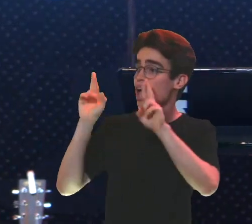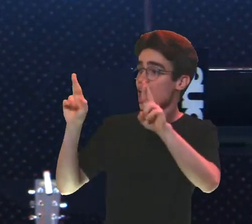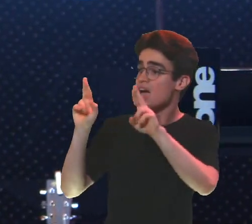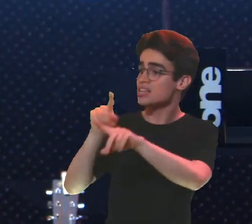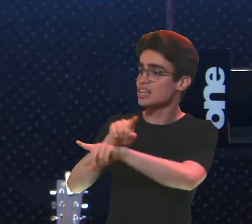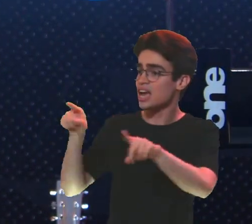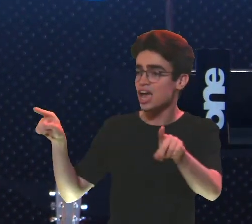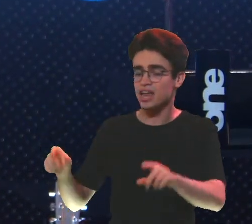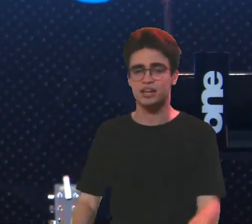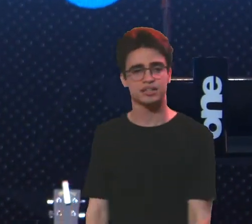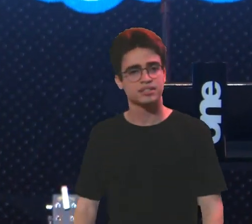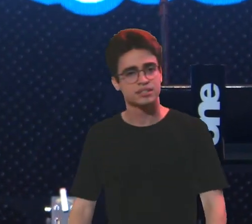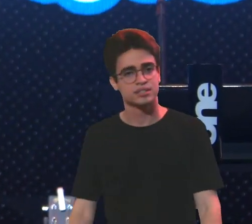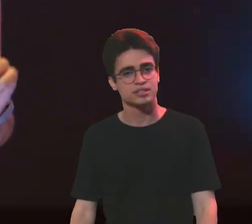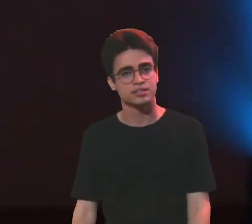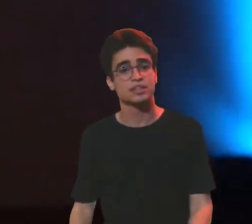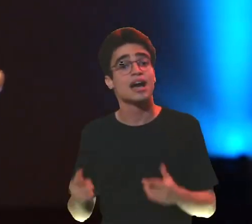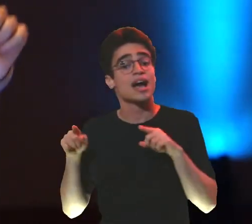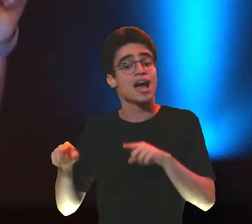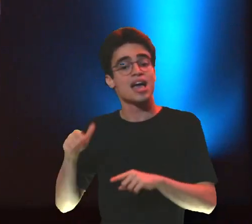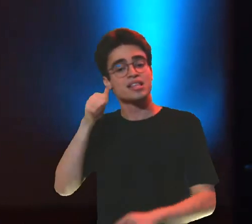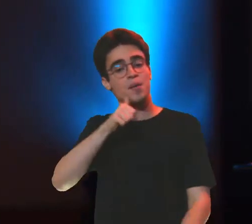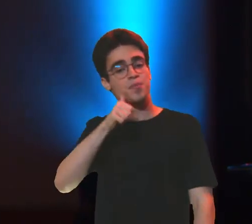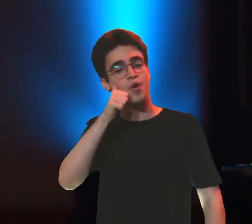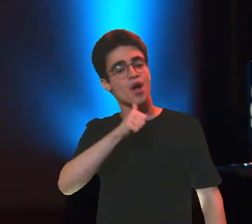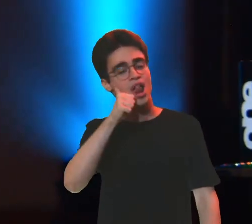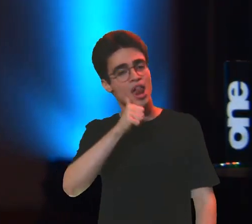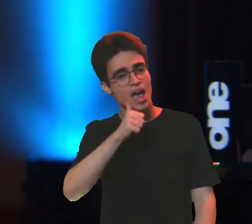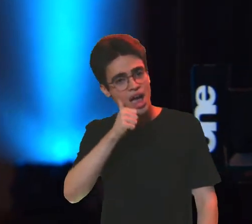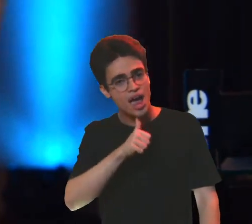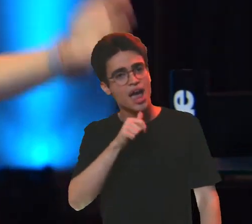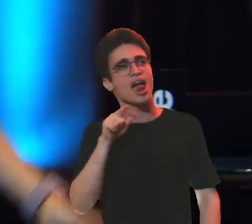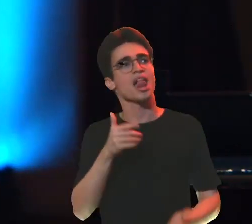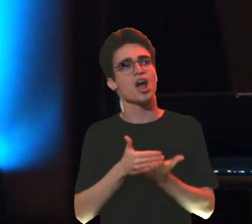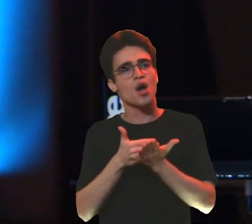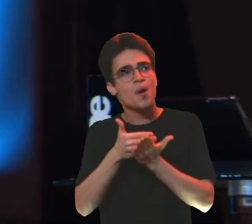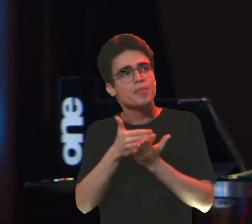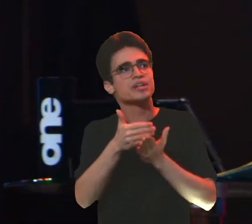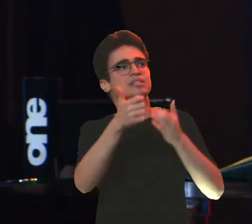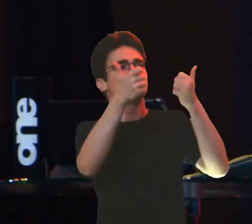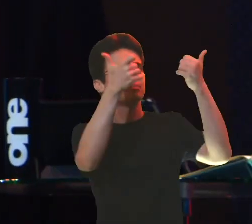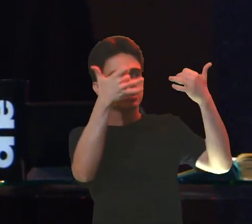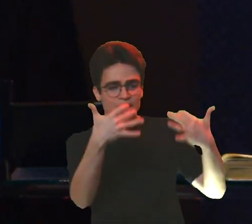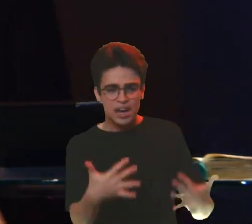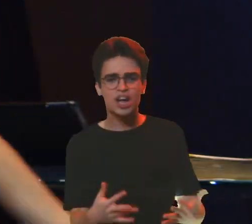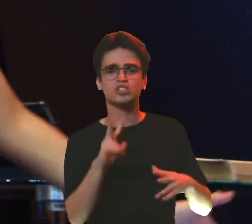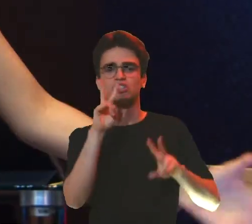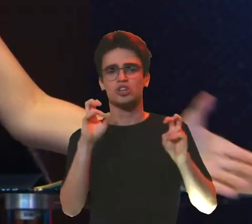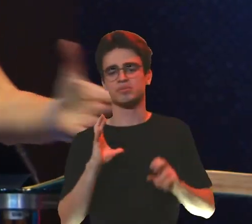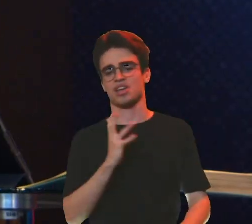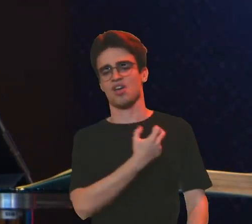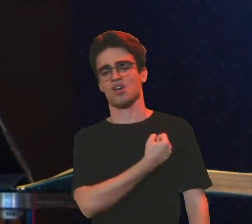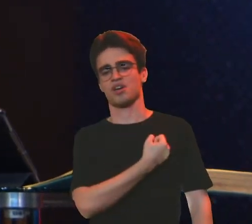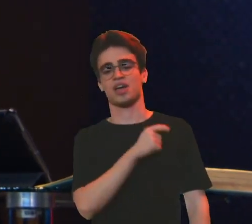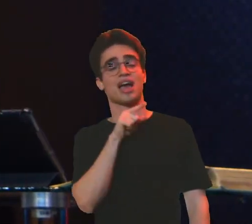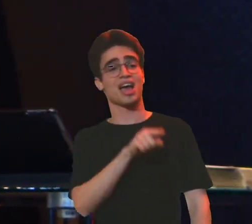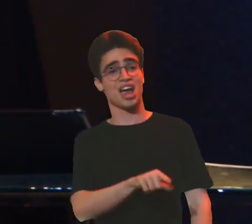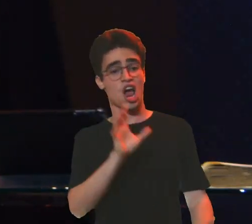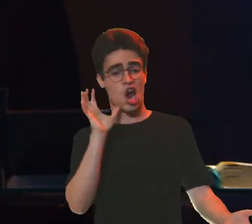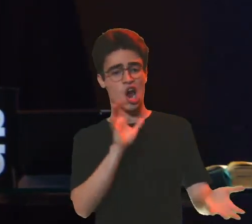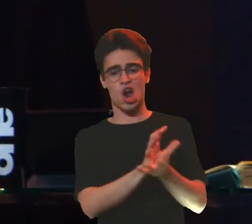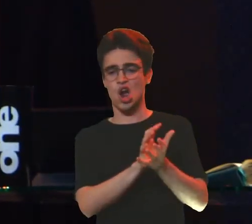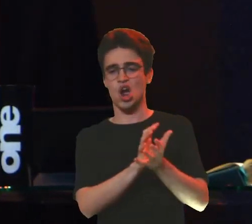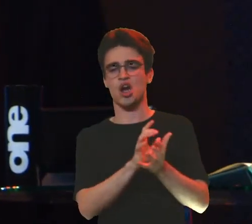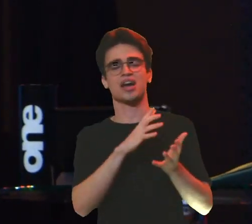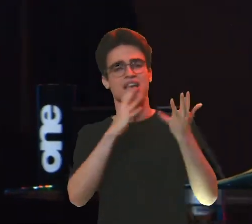homens tinham? Então aquela mulher começa a explicar o plano de salvação. E aquela tribo inteira se